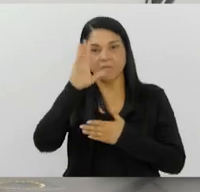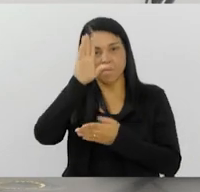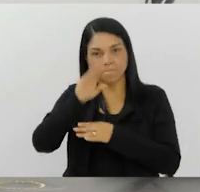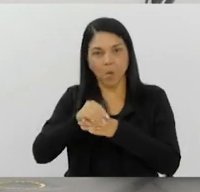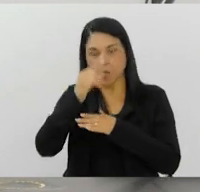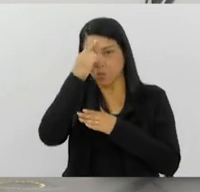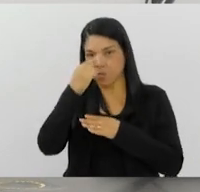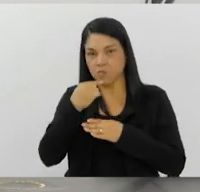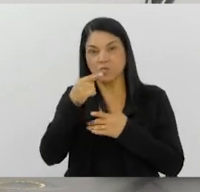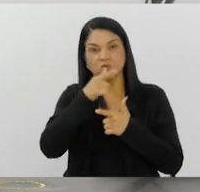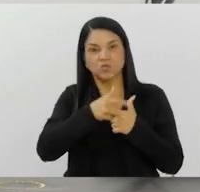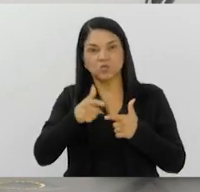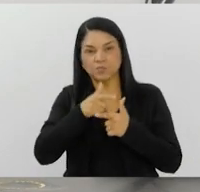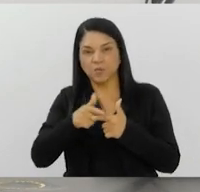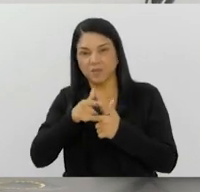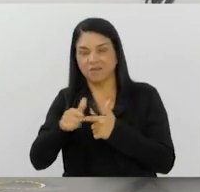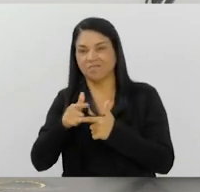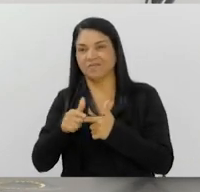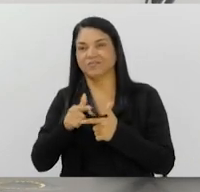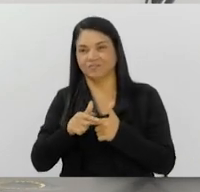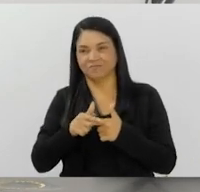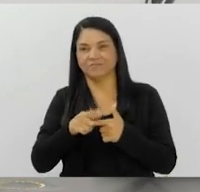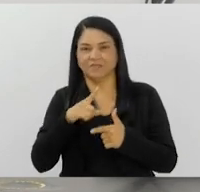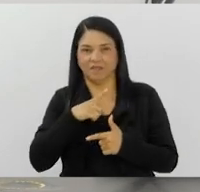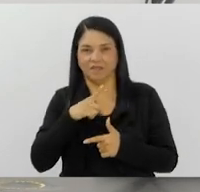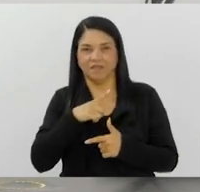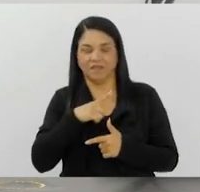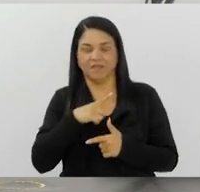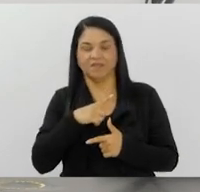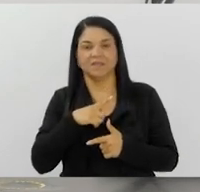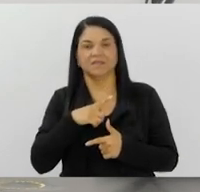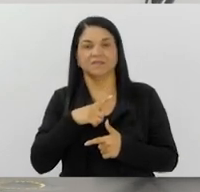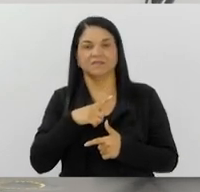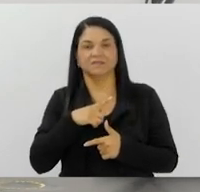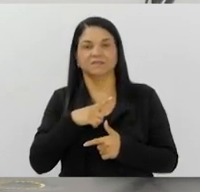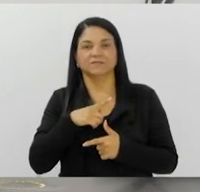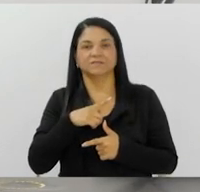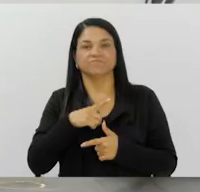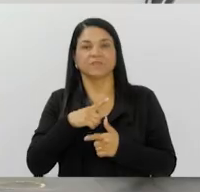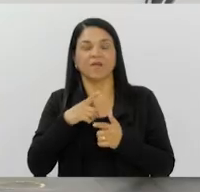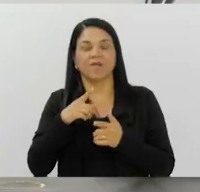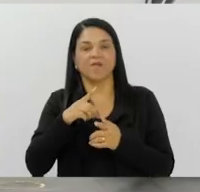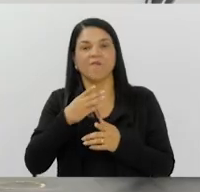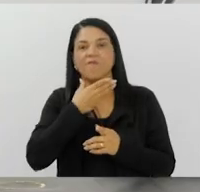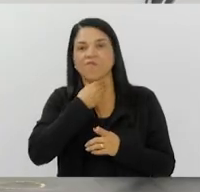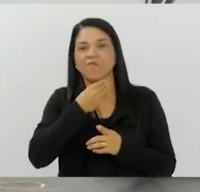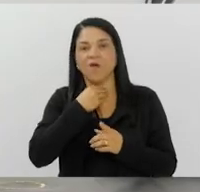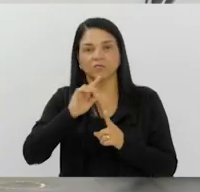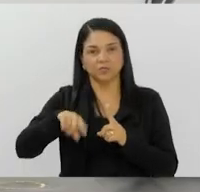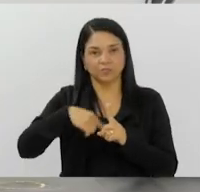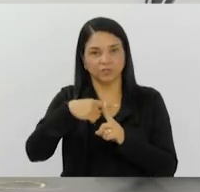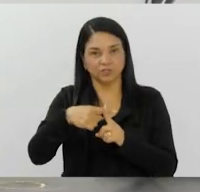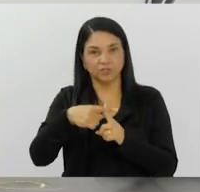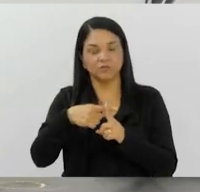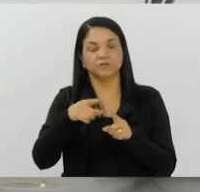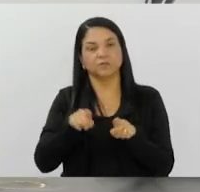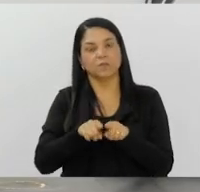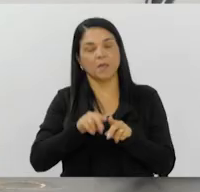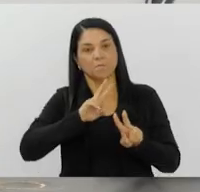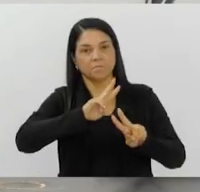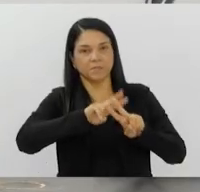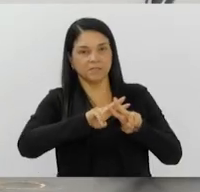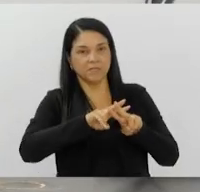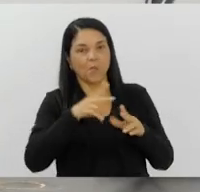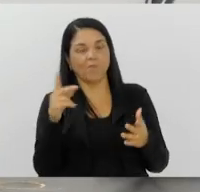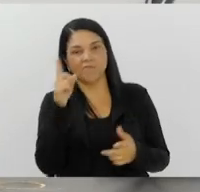os problemas que ele ele traz né e as questões de falsos positivos as questões de prisões Ilegais